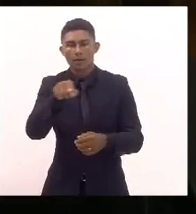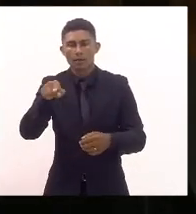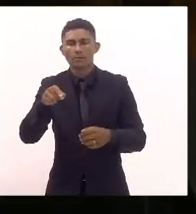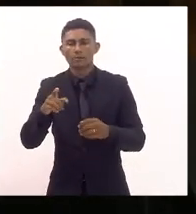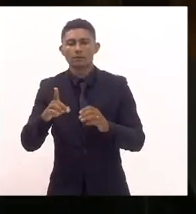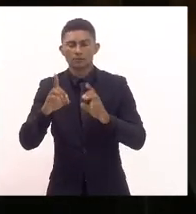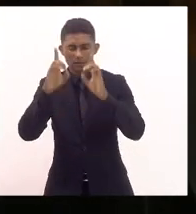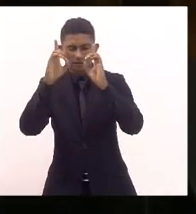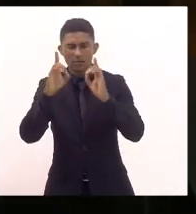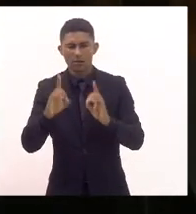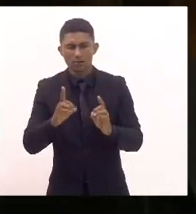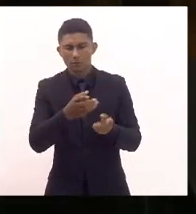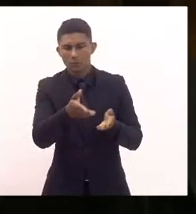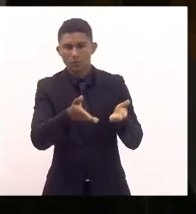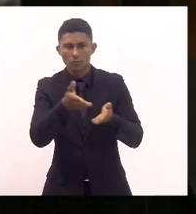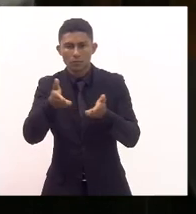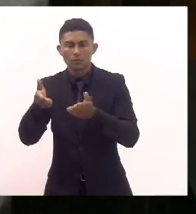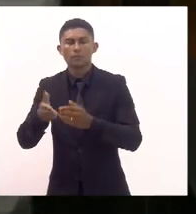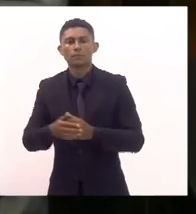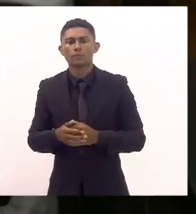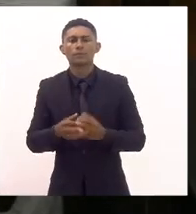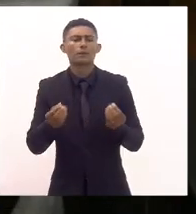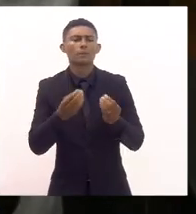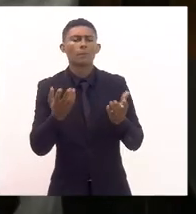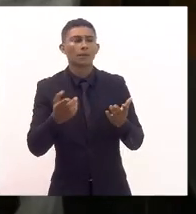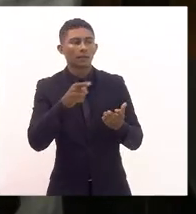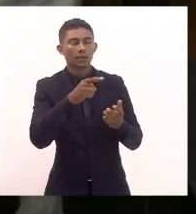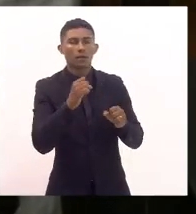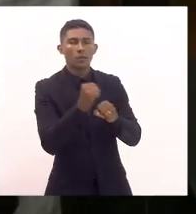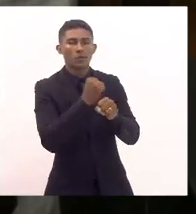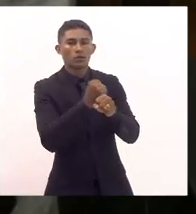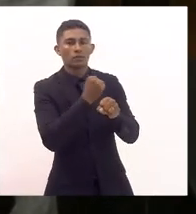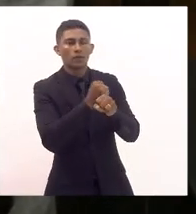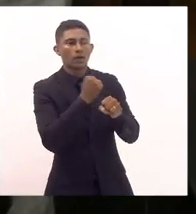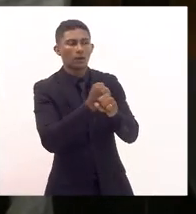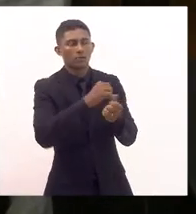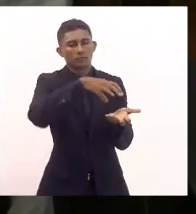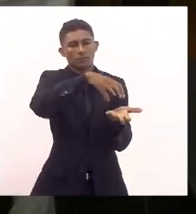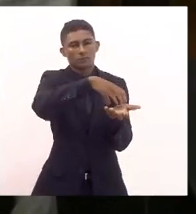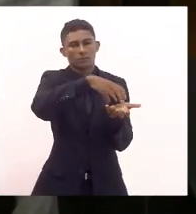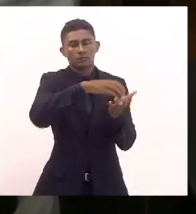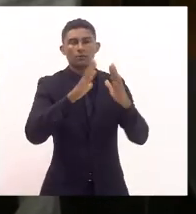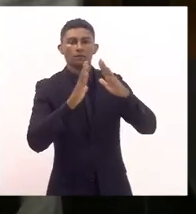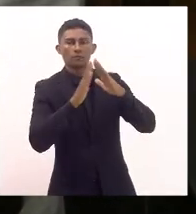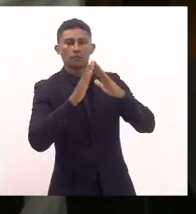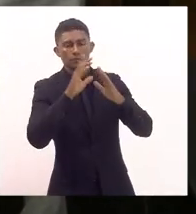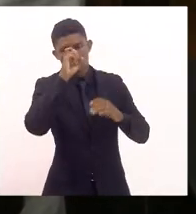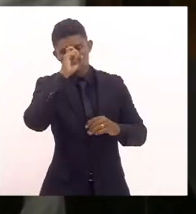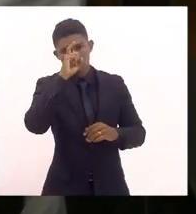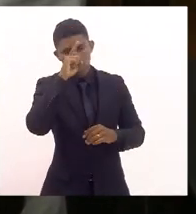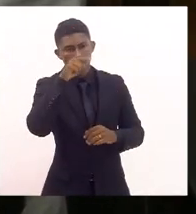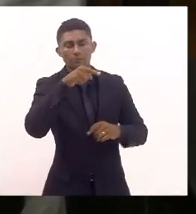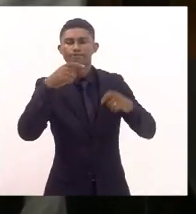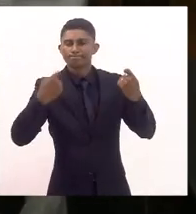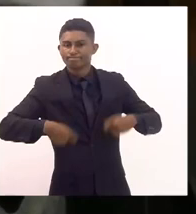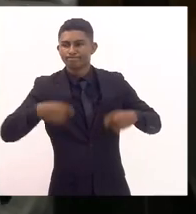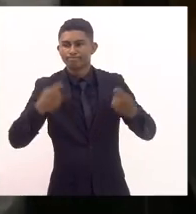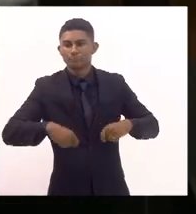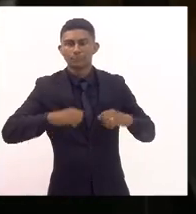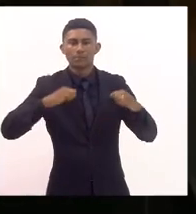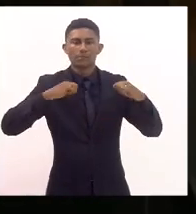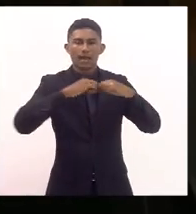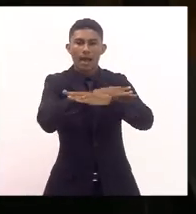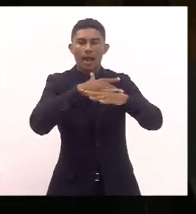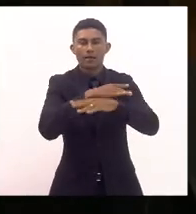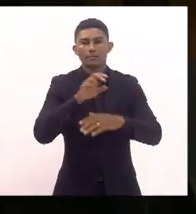especiais para implantação da clínica é tão necessária naquela cidade